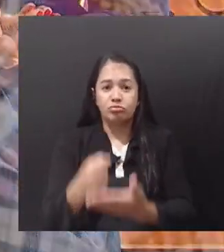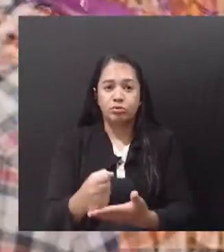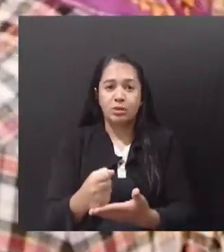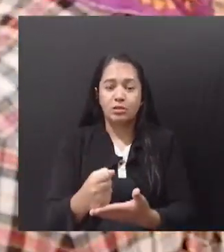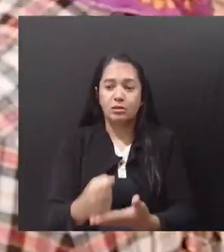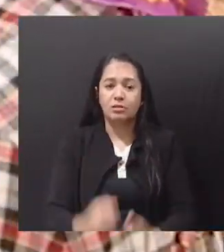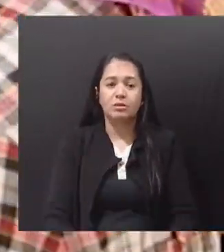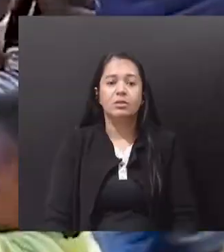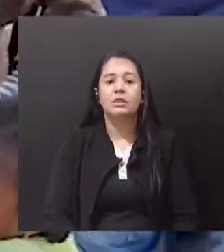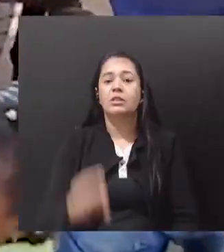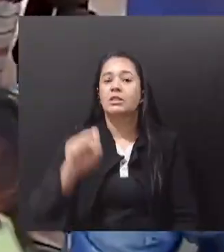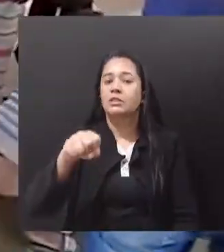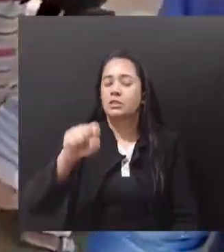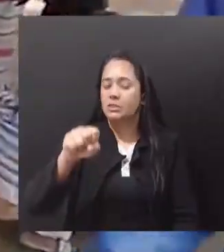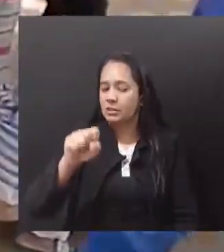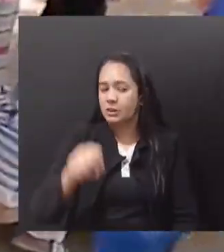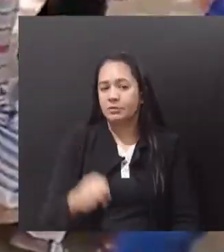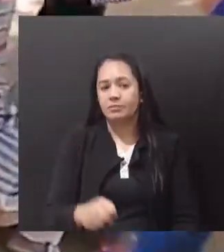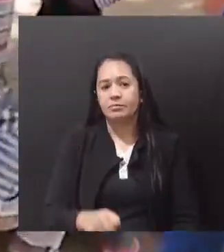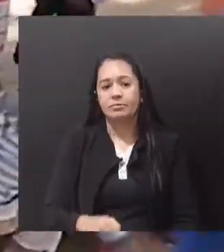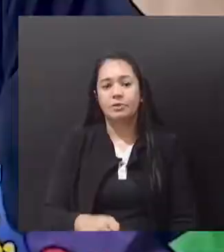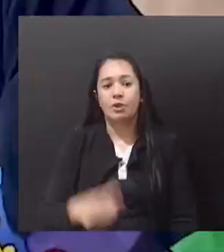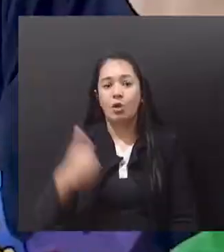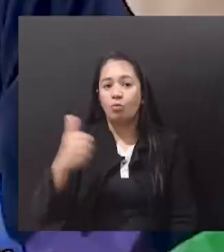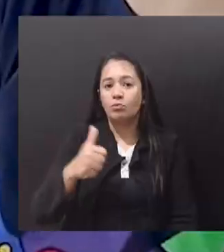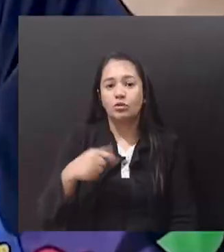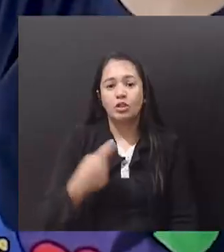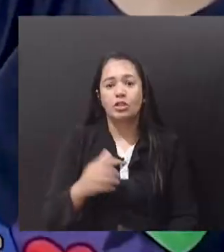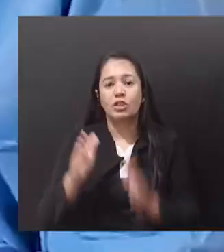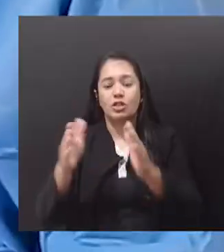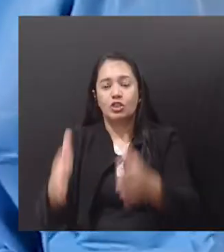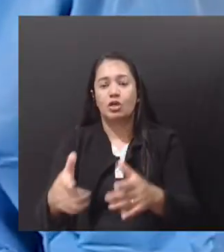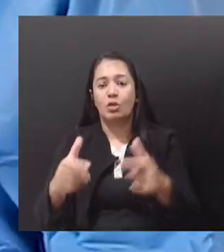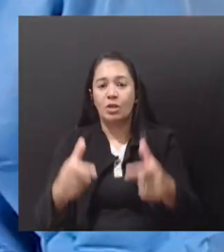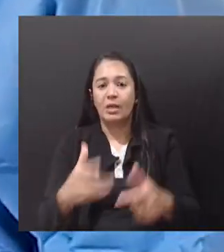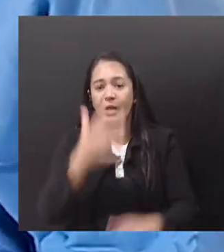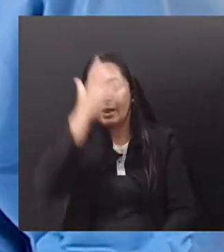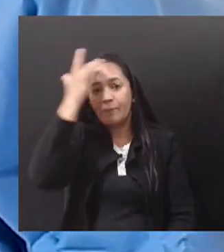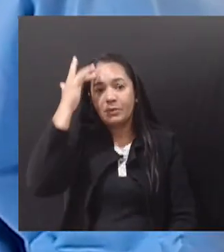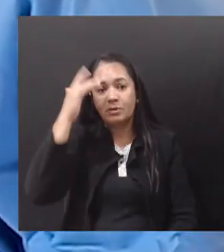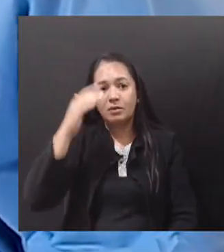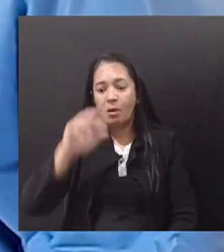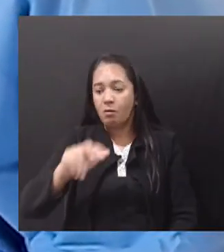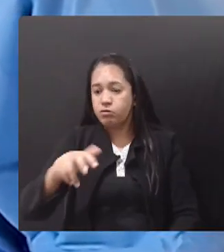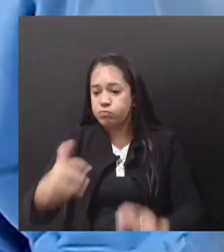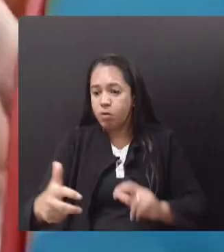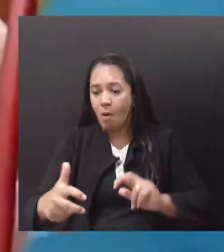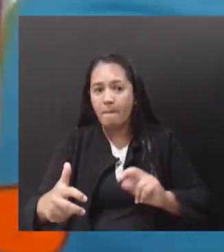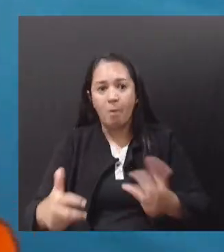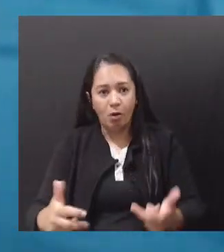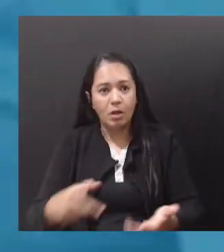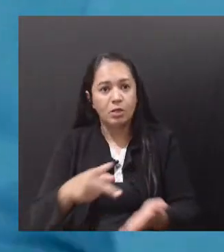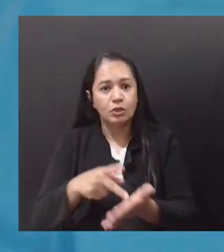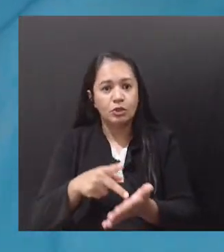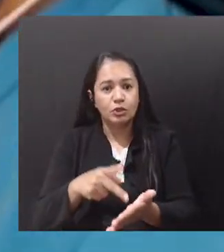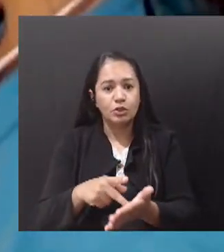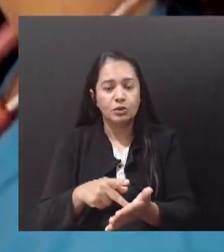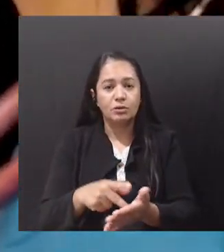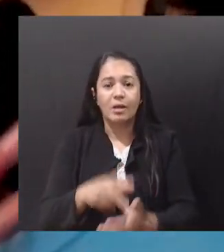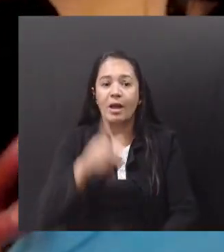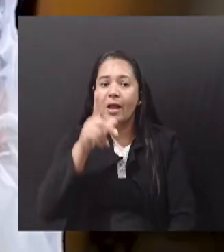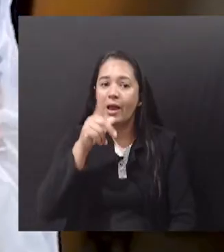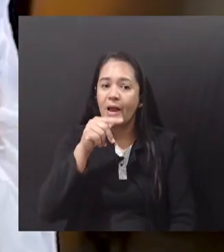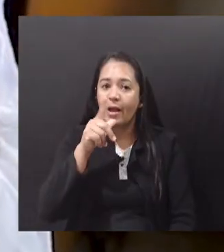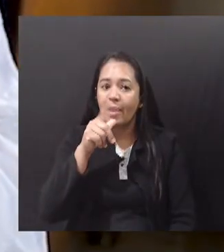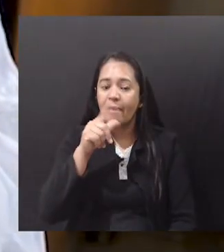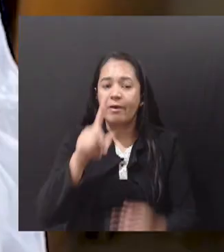população? Sim, com certeza. Desde o primeiro momento a gente chega em locais que as pessoas estão morrendo literalmente. Então a água, o